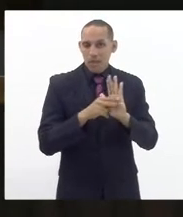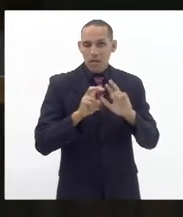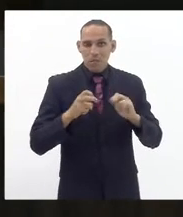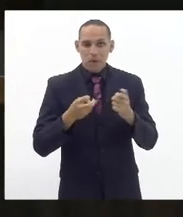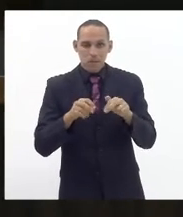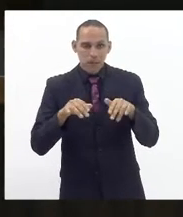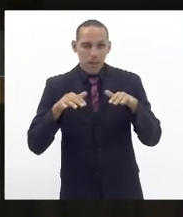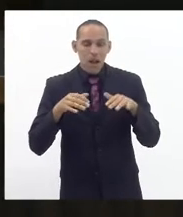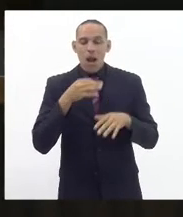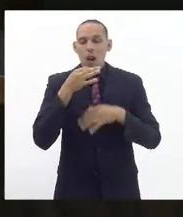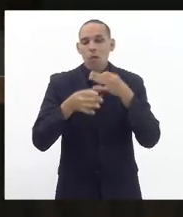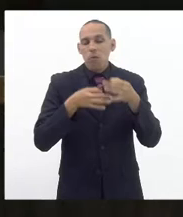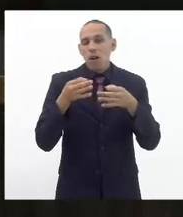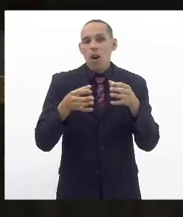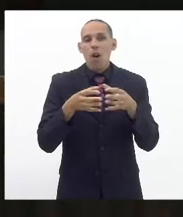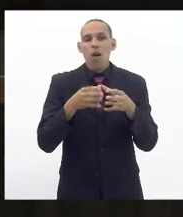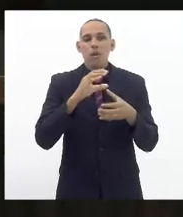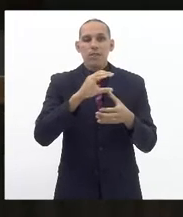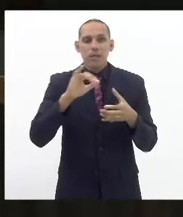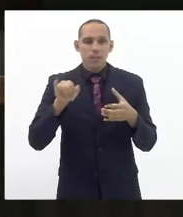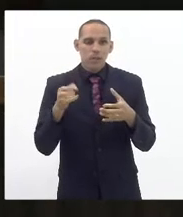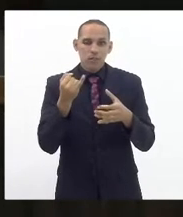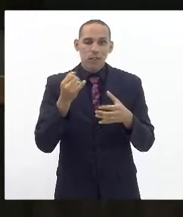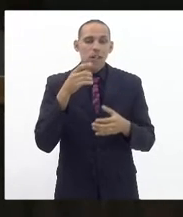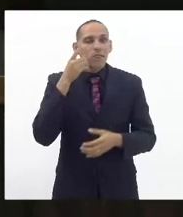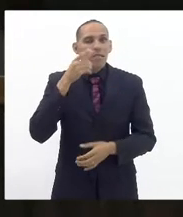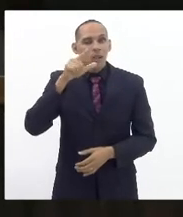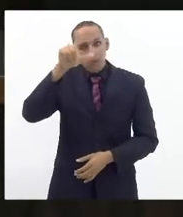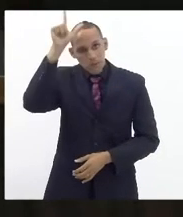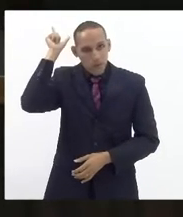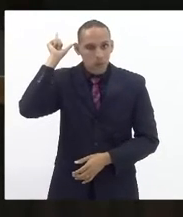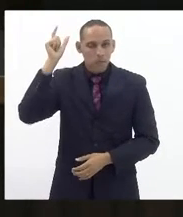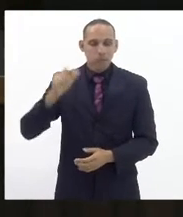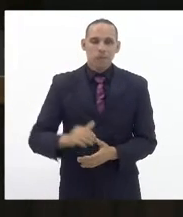Para emitir parecer para a Constituição e Justiça, deputado Luiz Paulo.